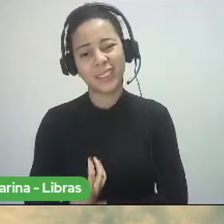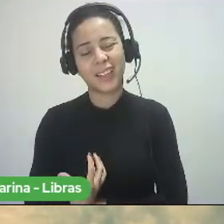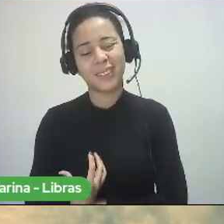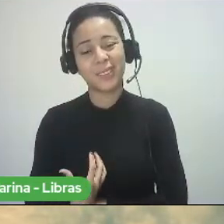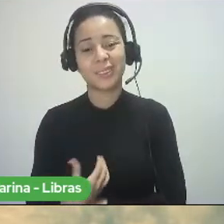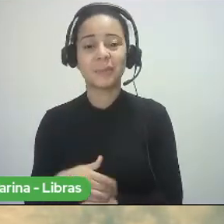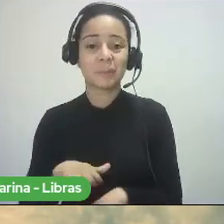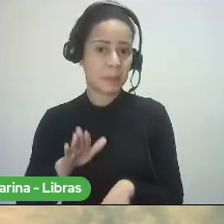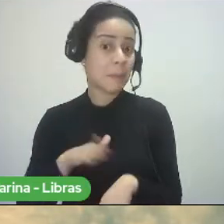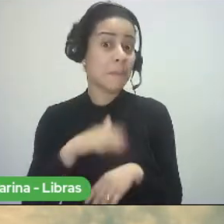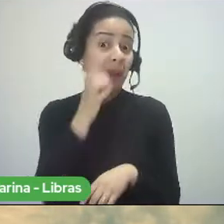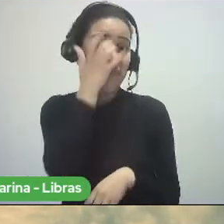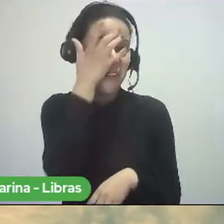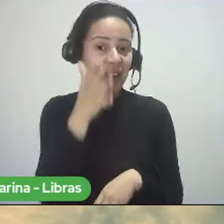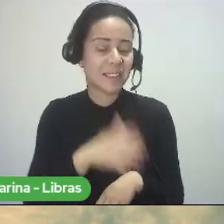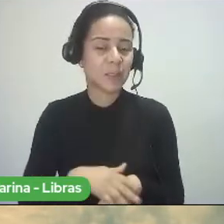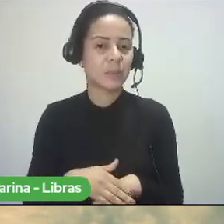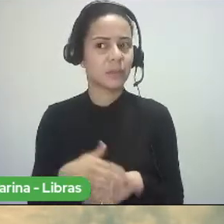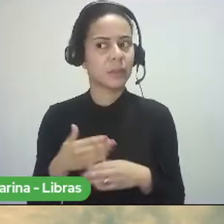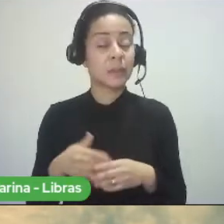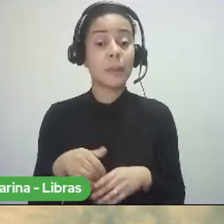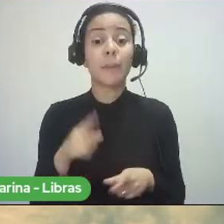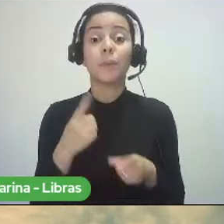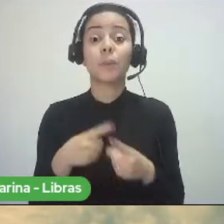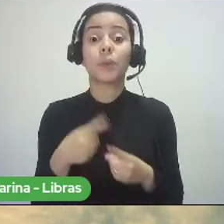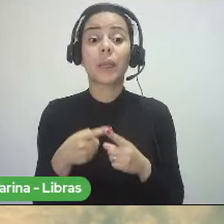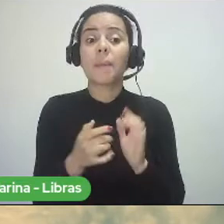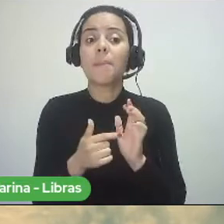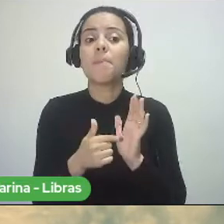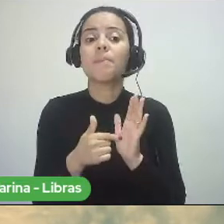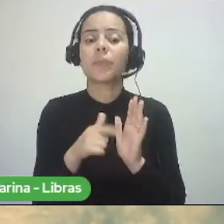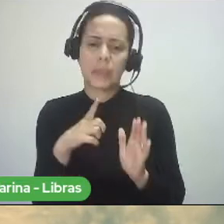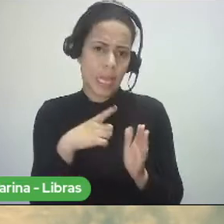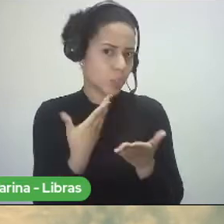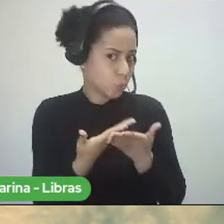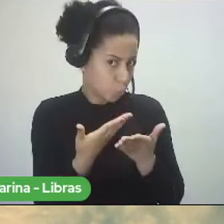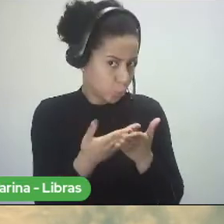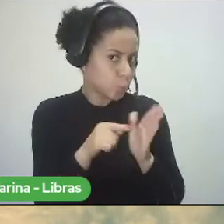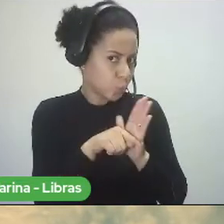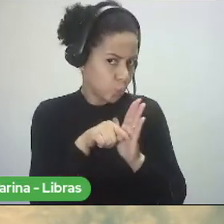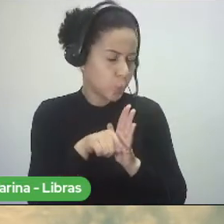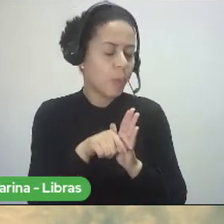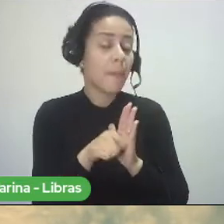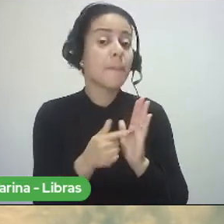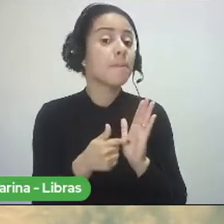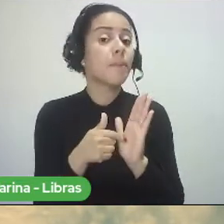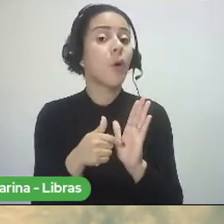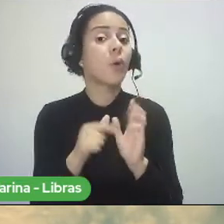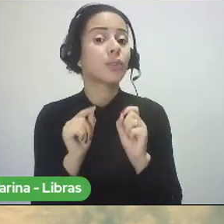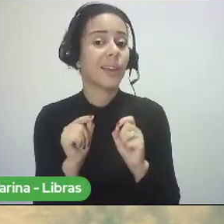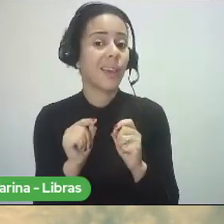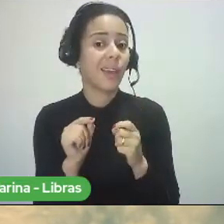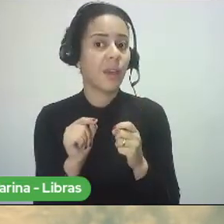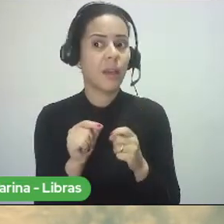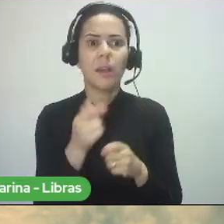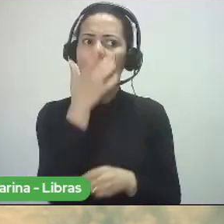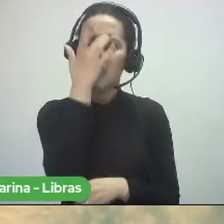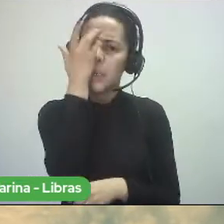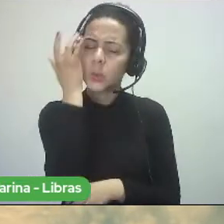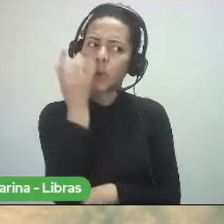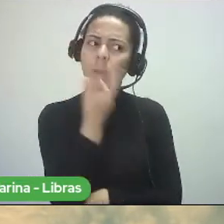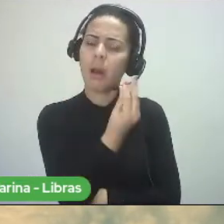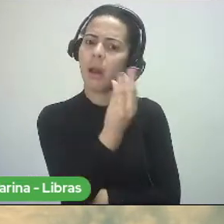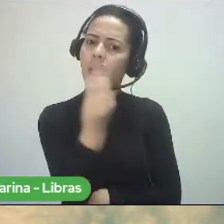Até tem alguns estudos que falam, Sixel, que muitas pessoas passam